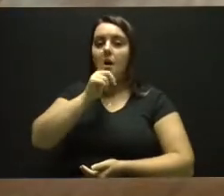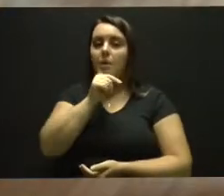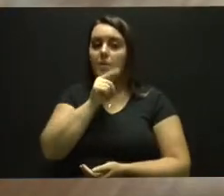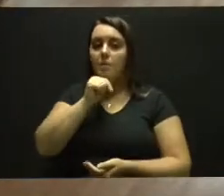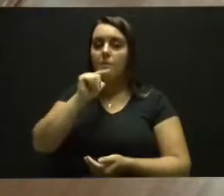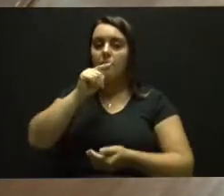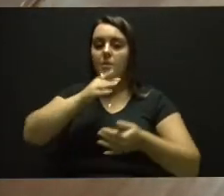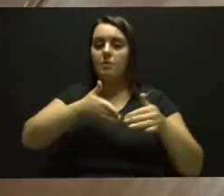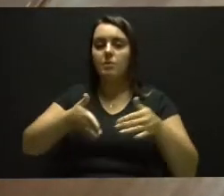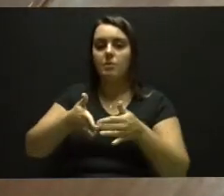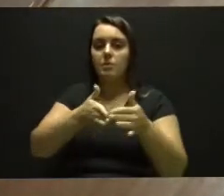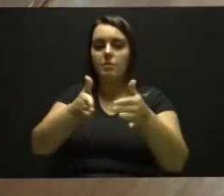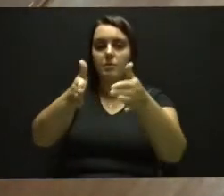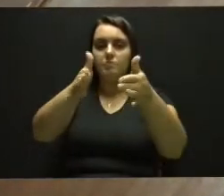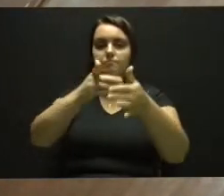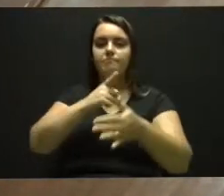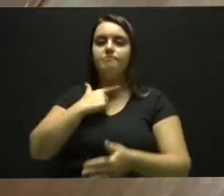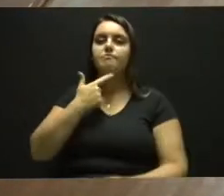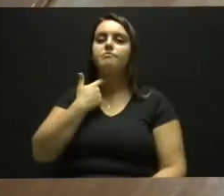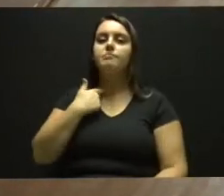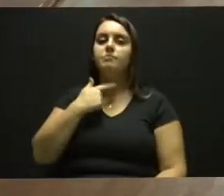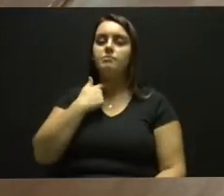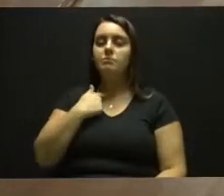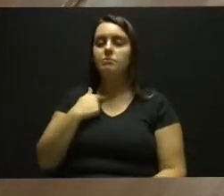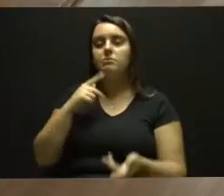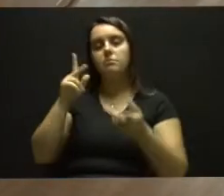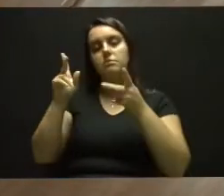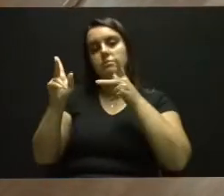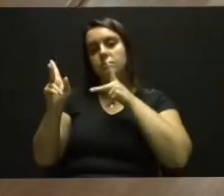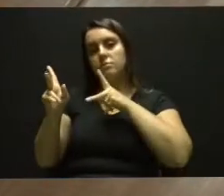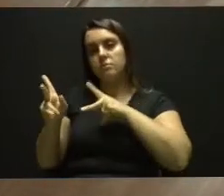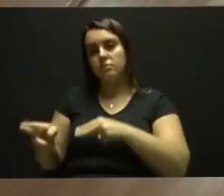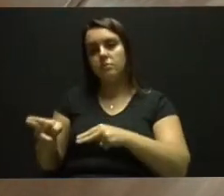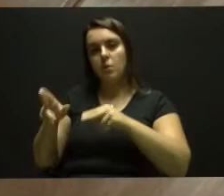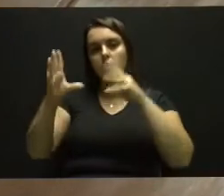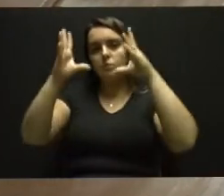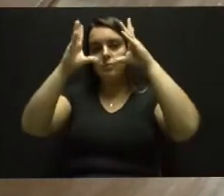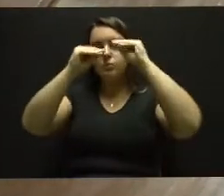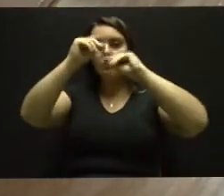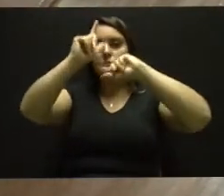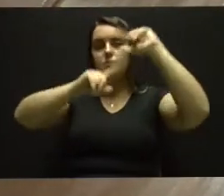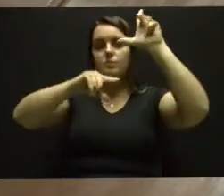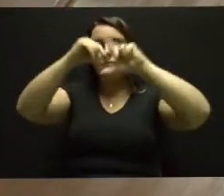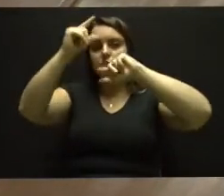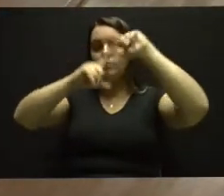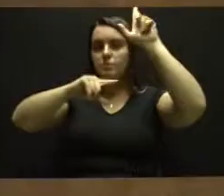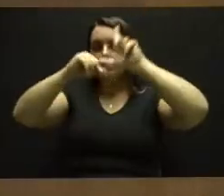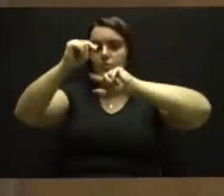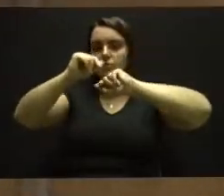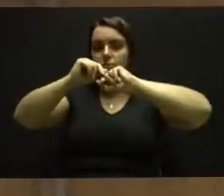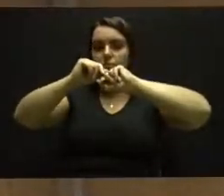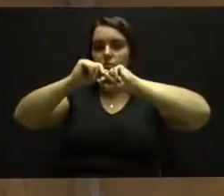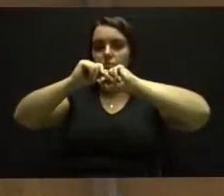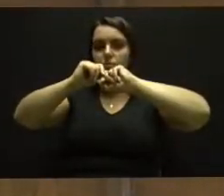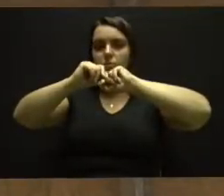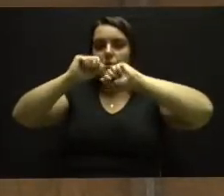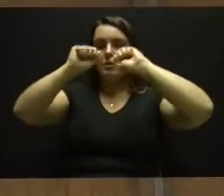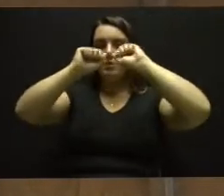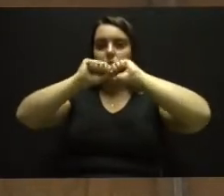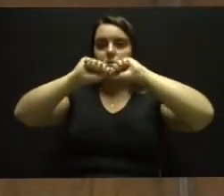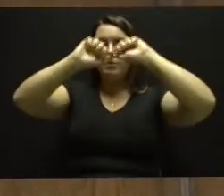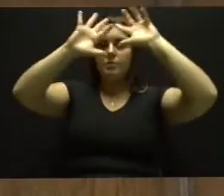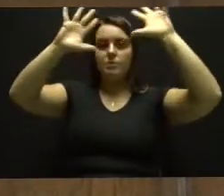dos rios e tem sede e dorme sobre um são das noites estreladas embriagado de luz ao balanço da